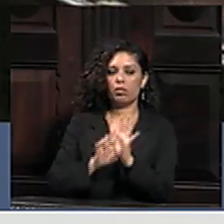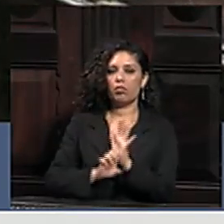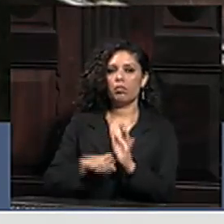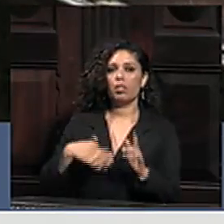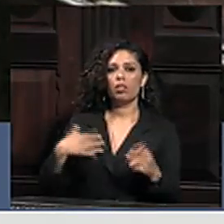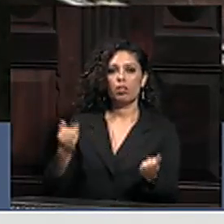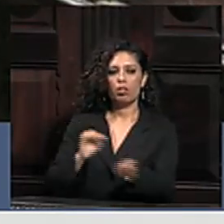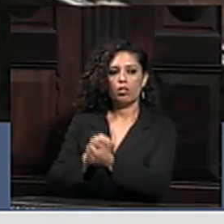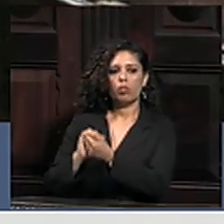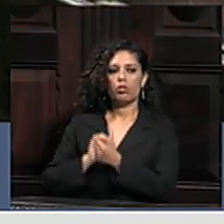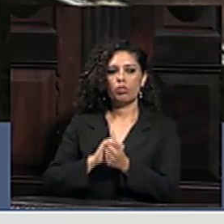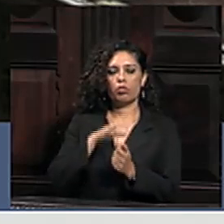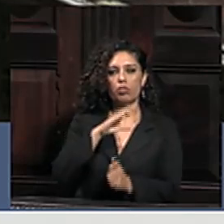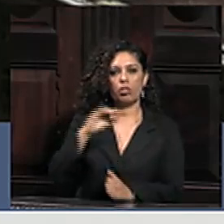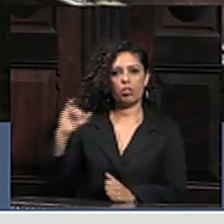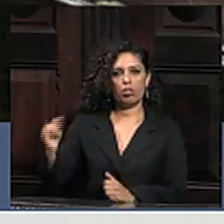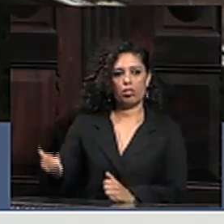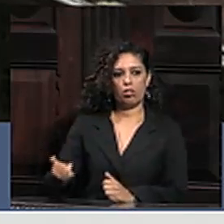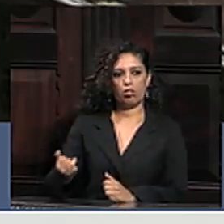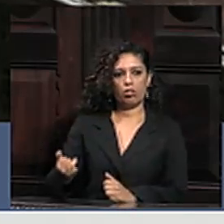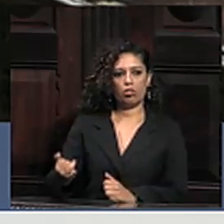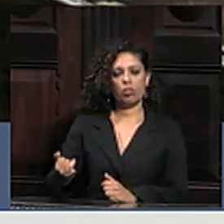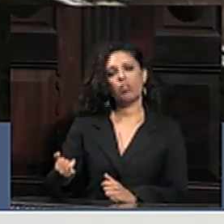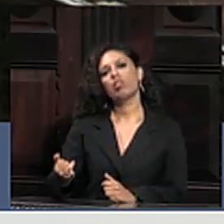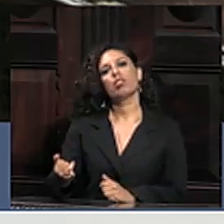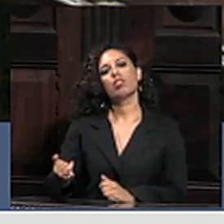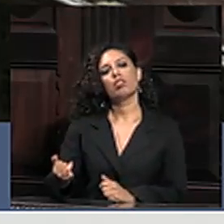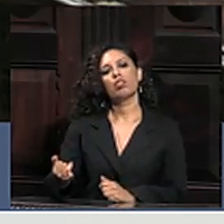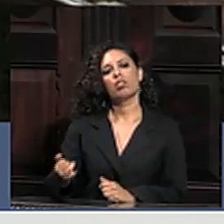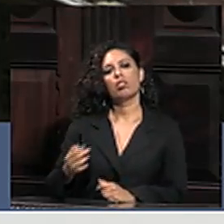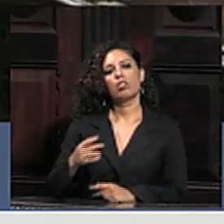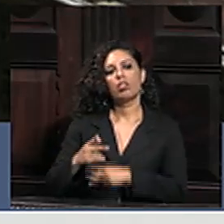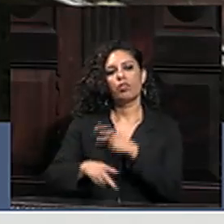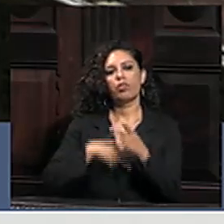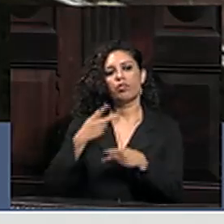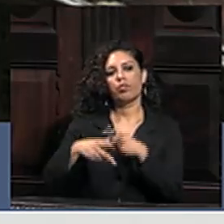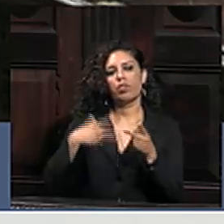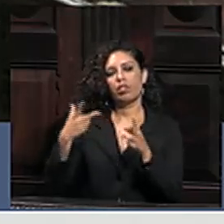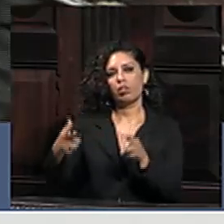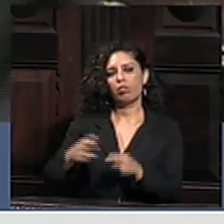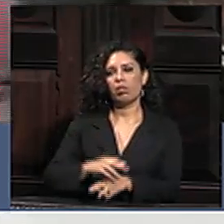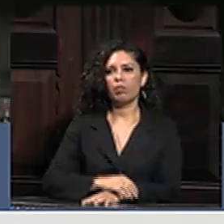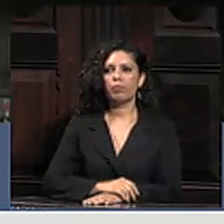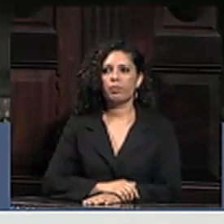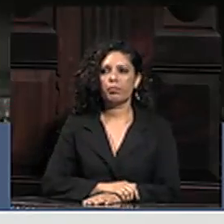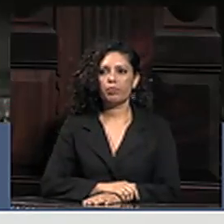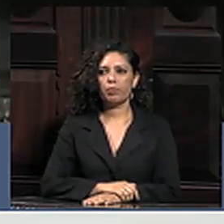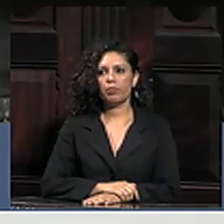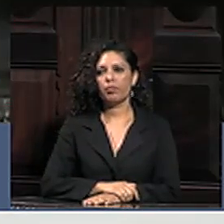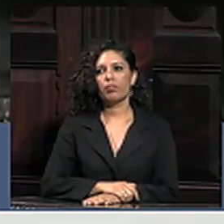o parecer da CCJ em relação ao mérito e às emendas que foram apreciadas.